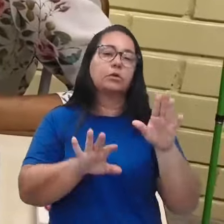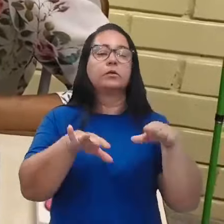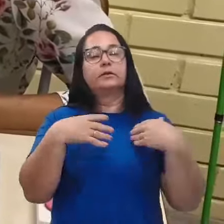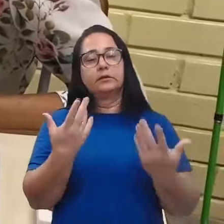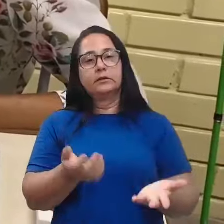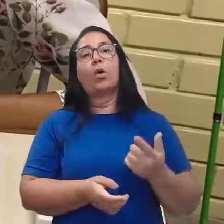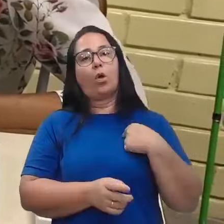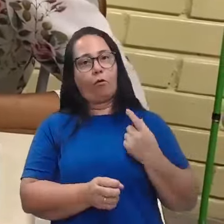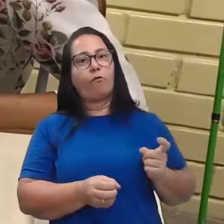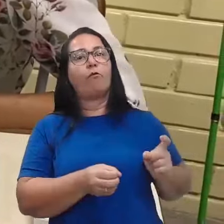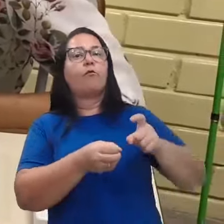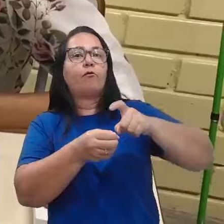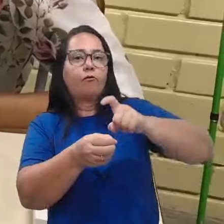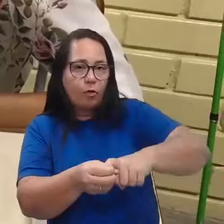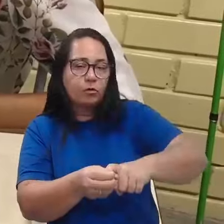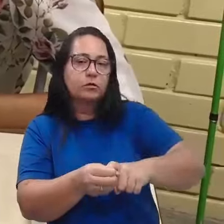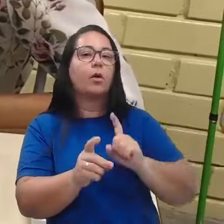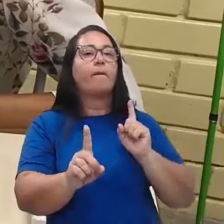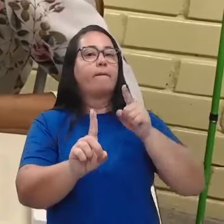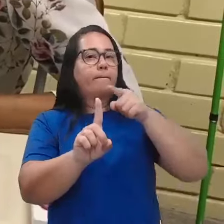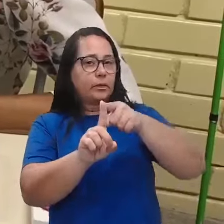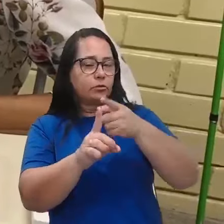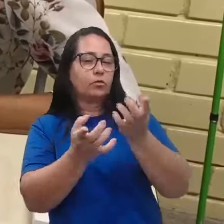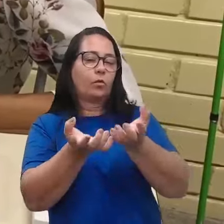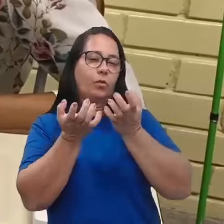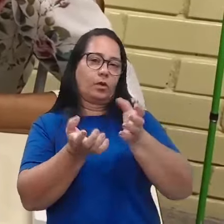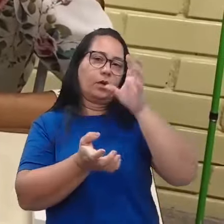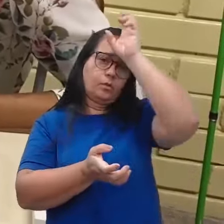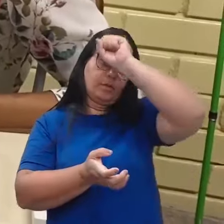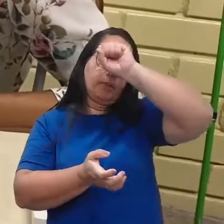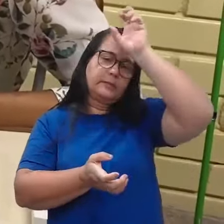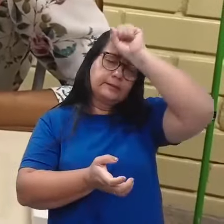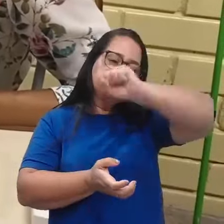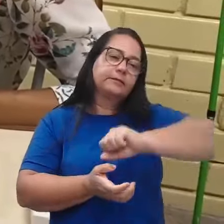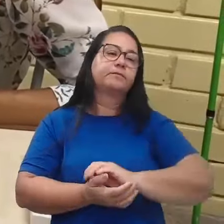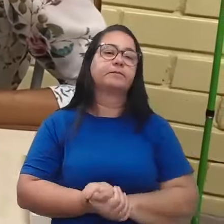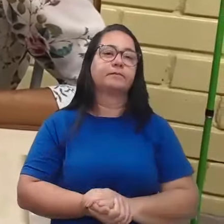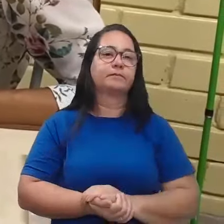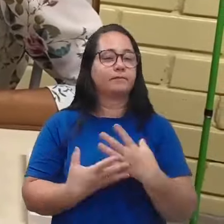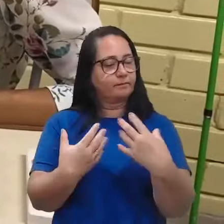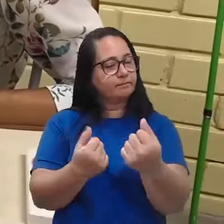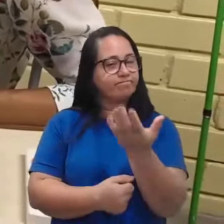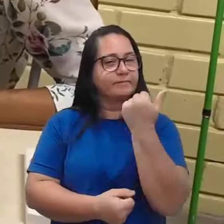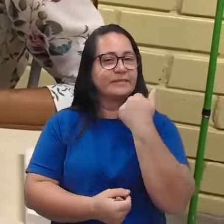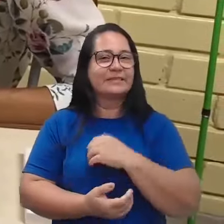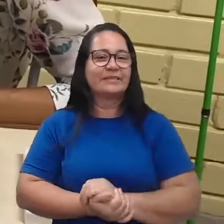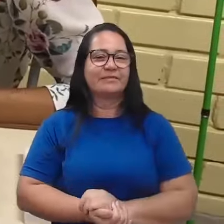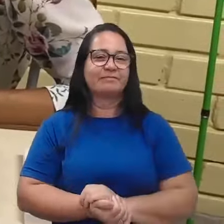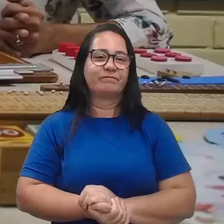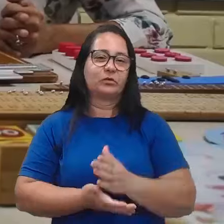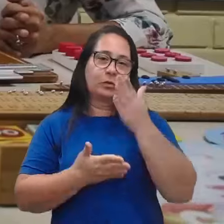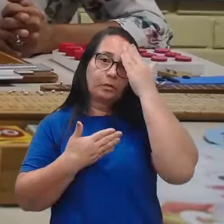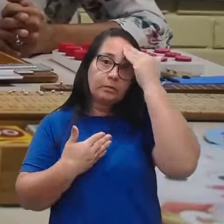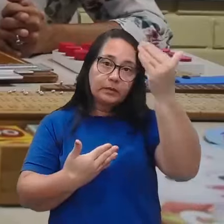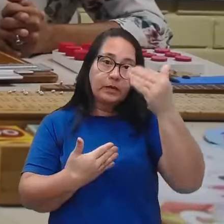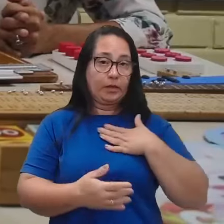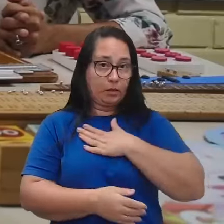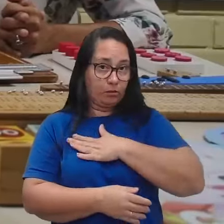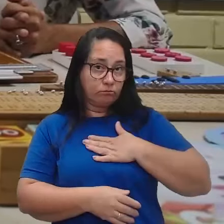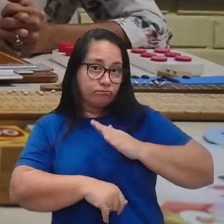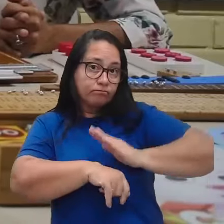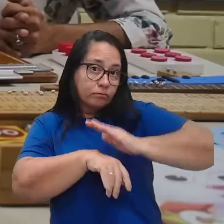minha voltar a estudar o braile para reaprender. A realidade é essa. É muito bom, venha-se embora, aprende. Que legal, obrigado, professora Salente. Você gostaria de mostrar